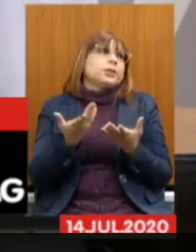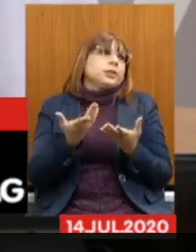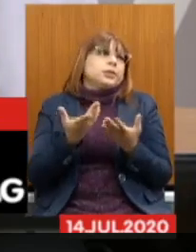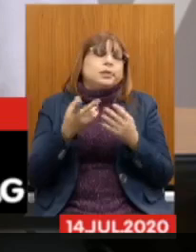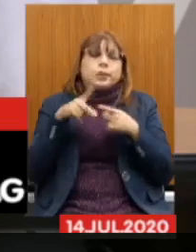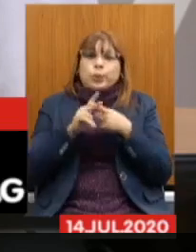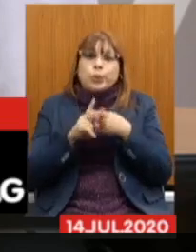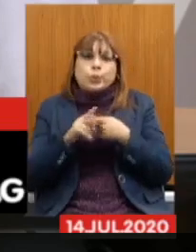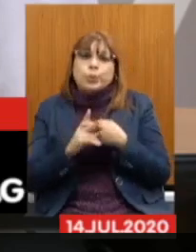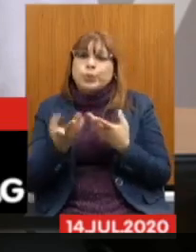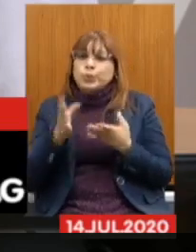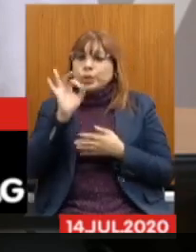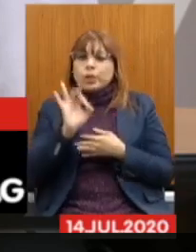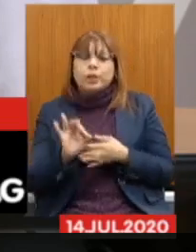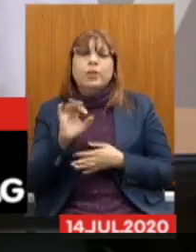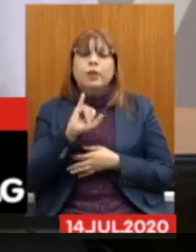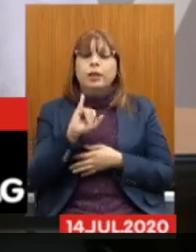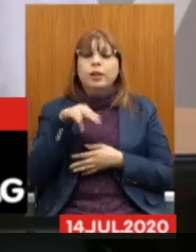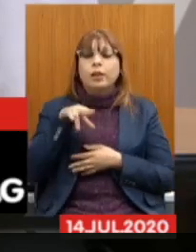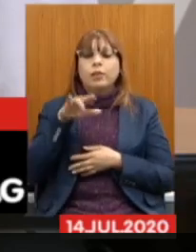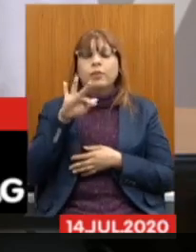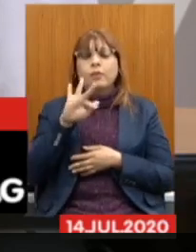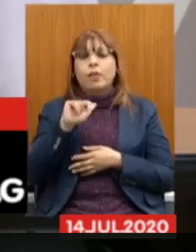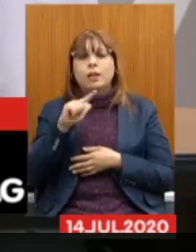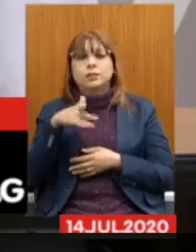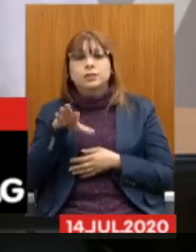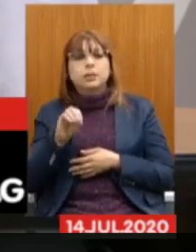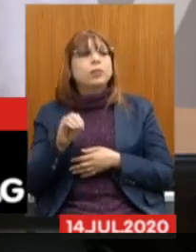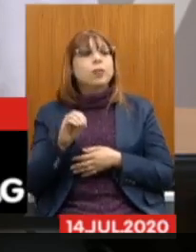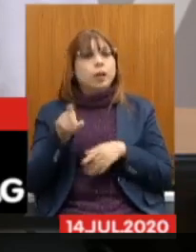ele alçar tabelas,